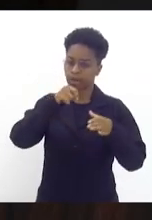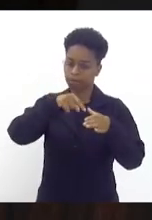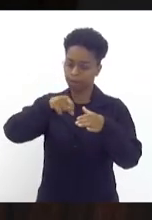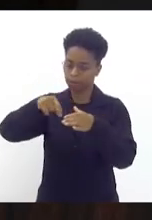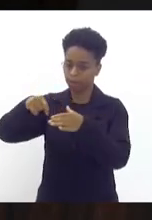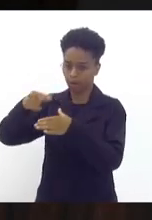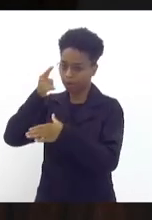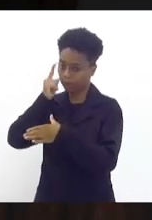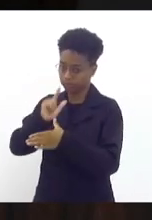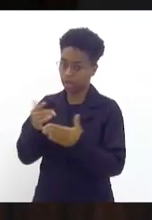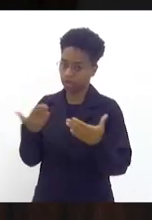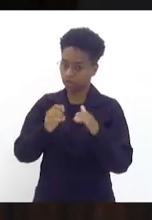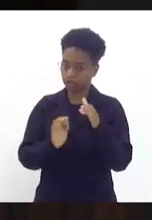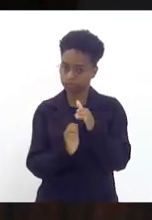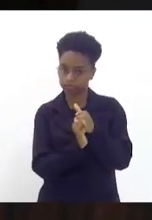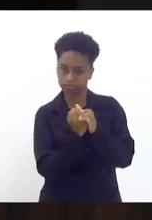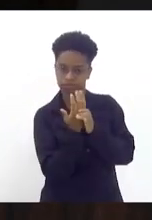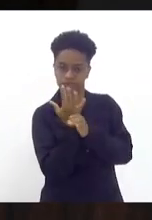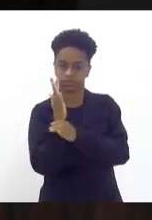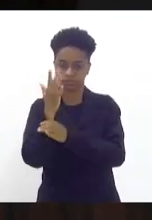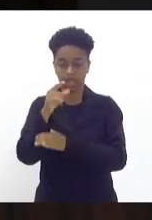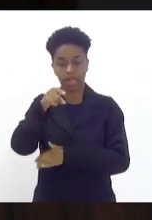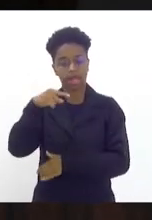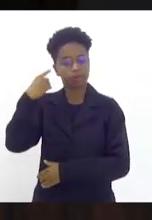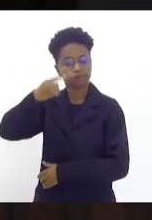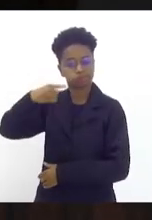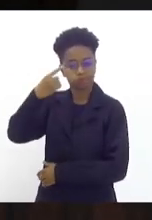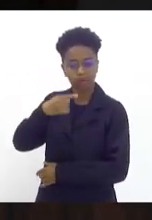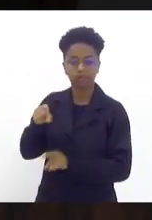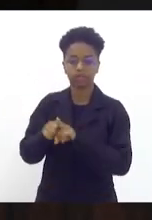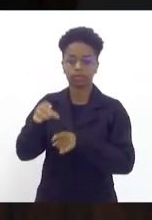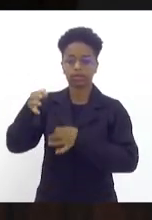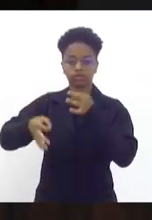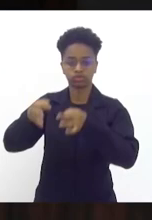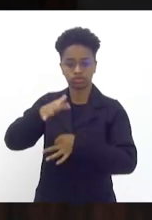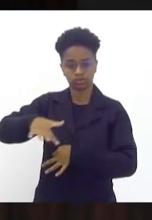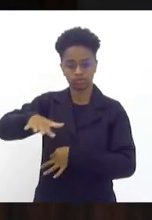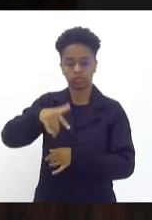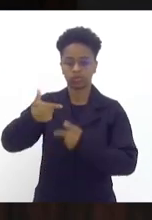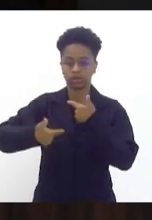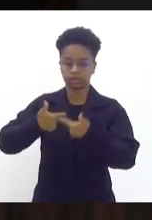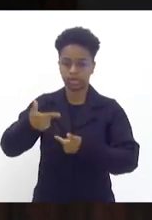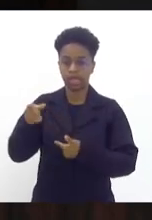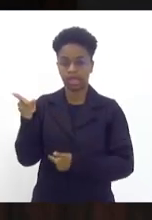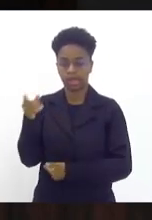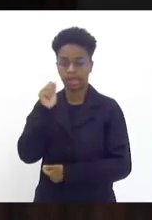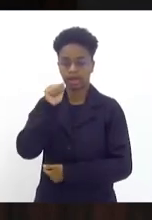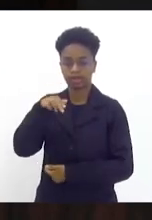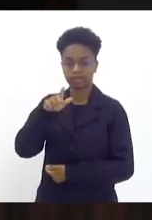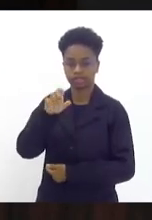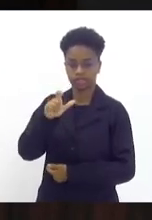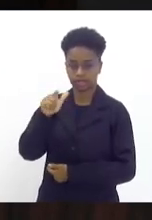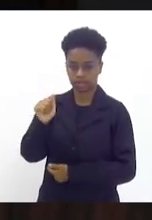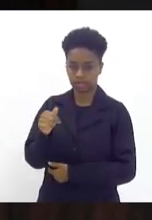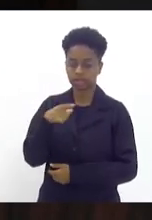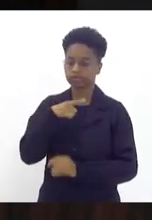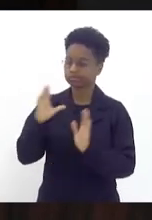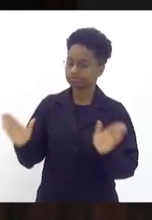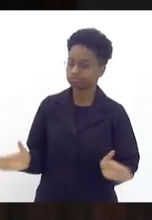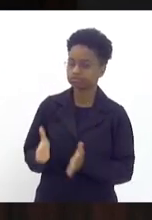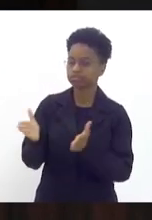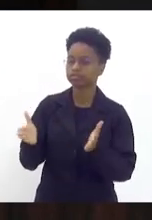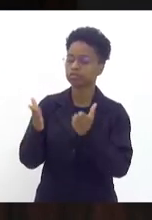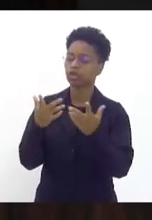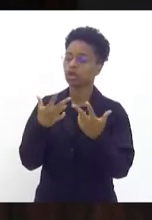plantada. A advogada e jurista Ângela Vidal Gandra Martins, que com entusiasmo de